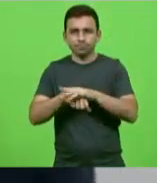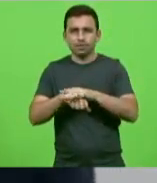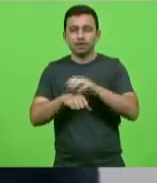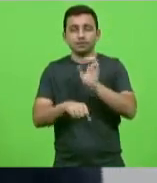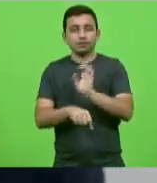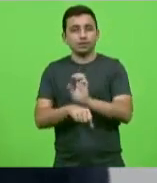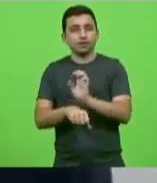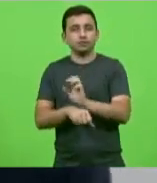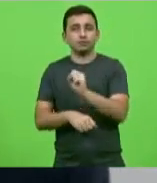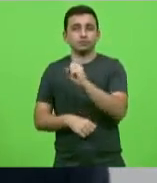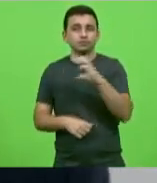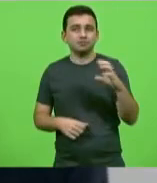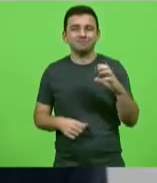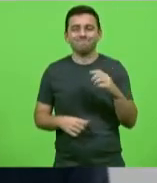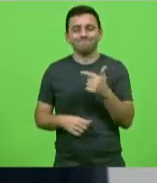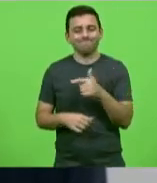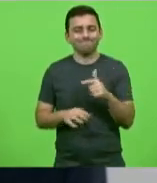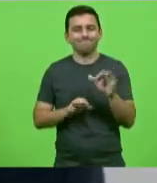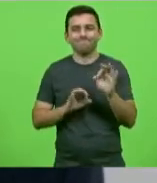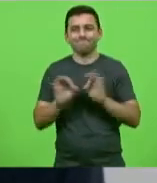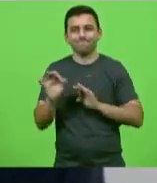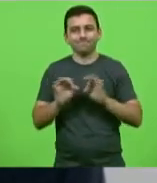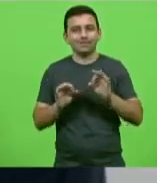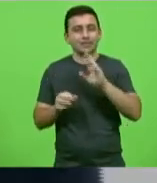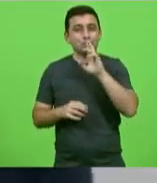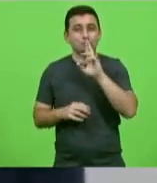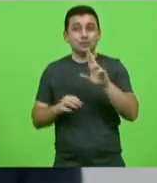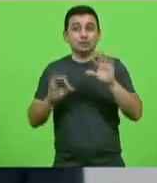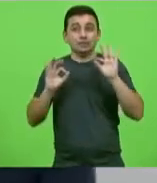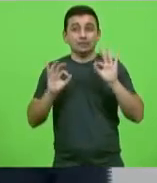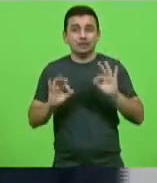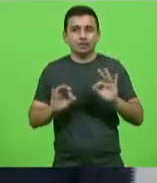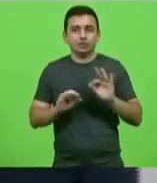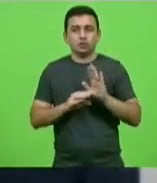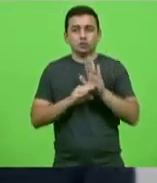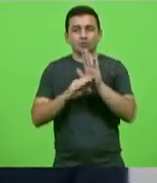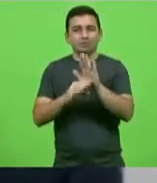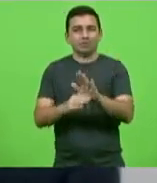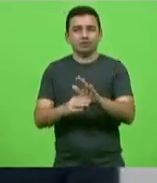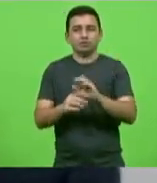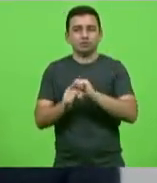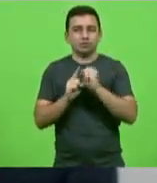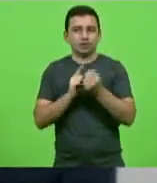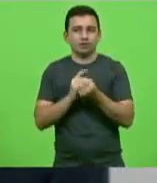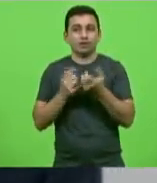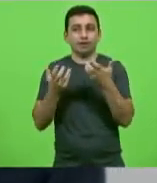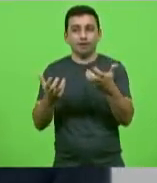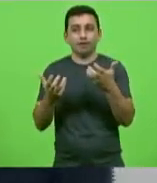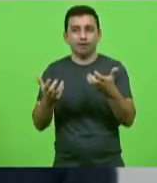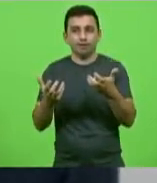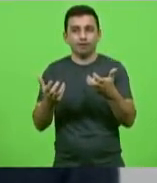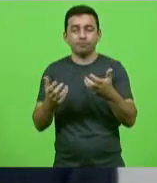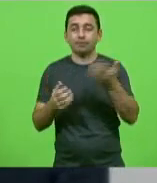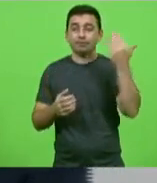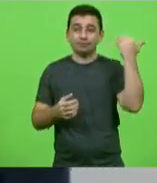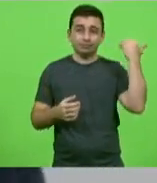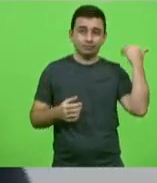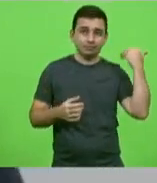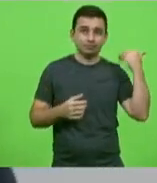Catarina não estava preparado para dar a resposta adequada à sociedade, que a sociedade exigia naquela